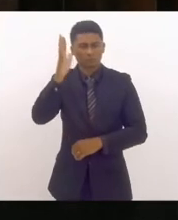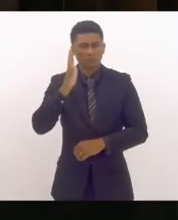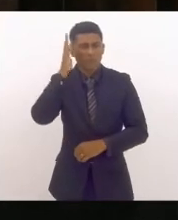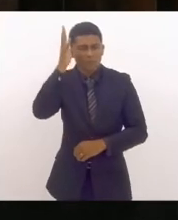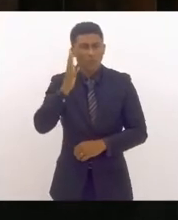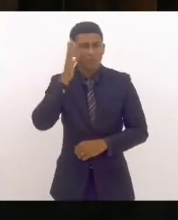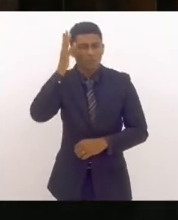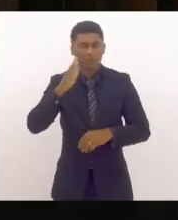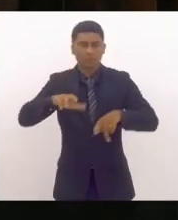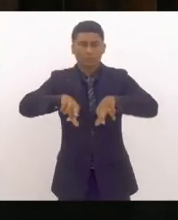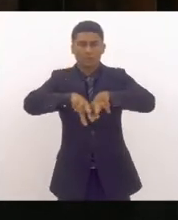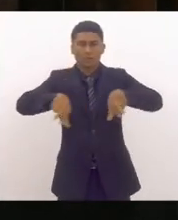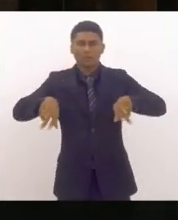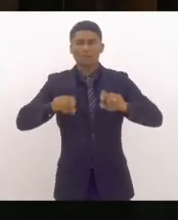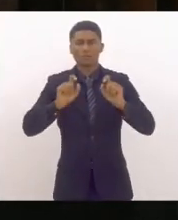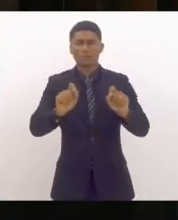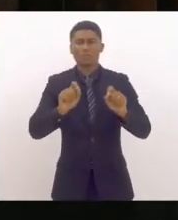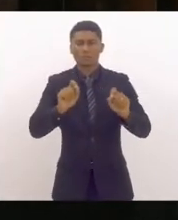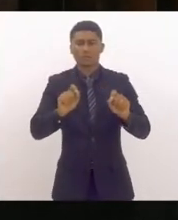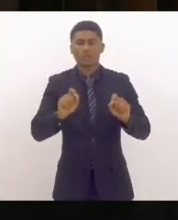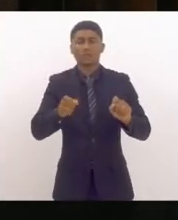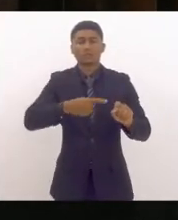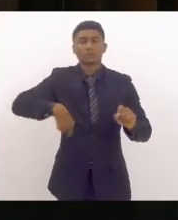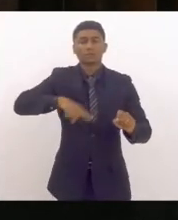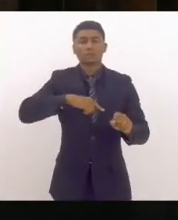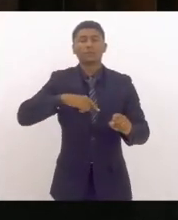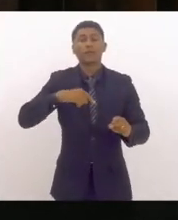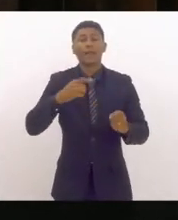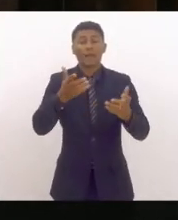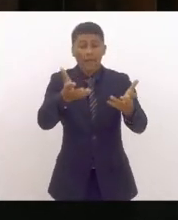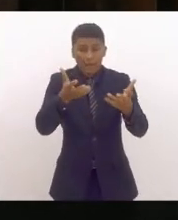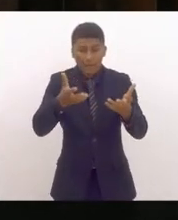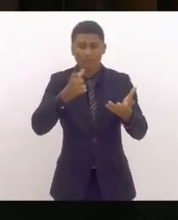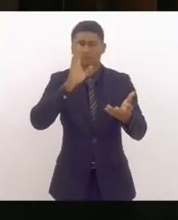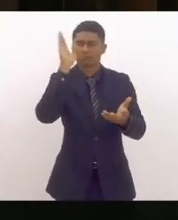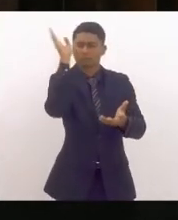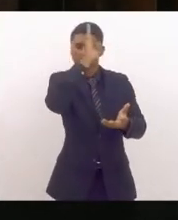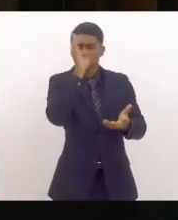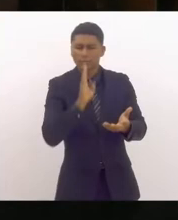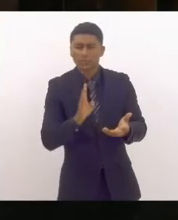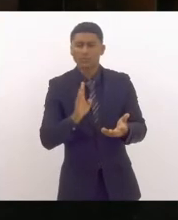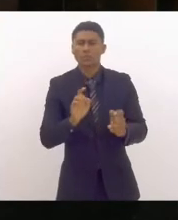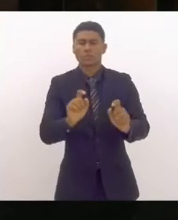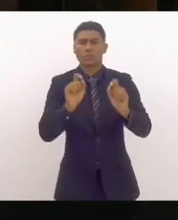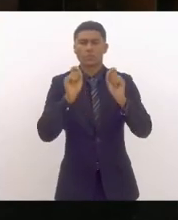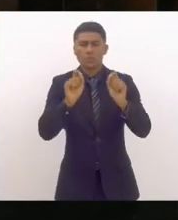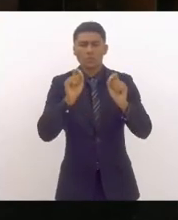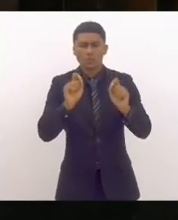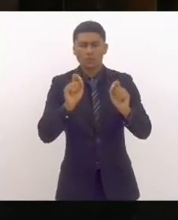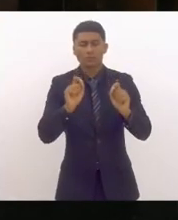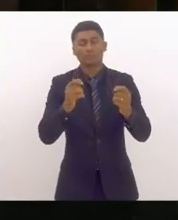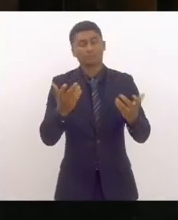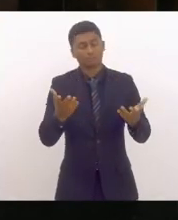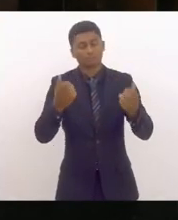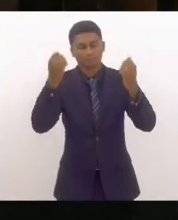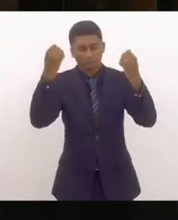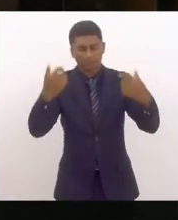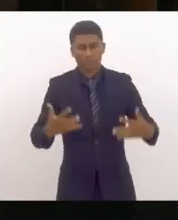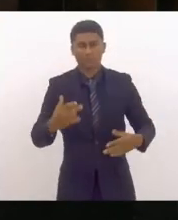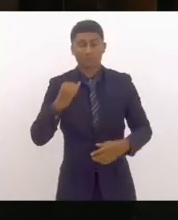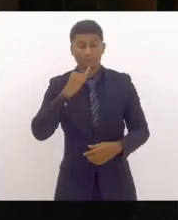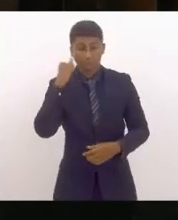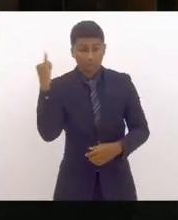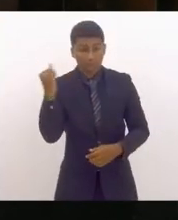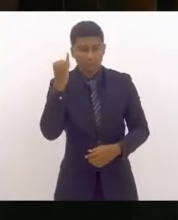o Brasil que queremos e é muito importante que a gente tenha no coração uma